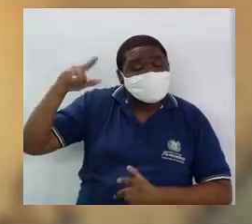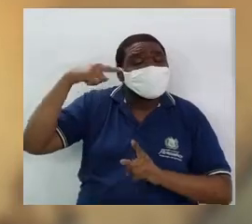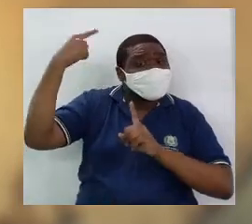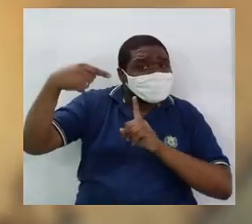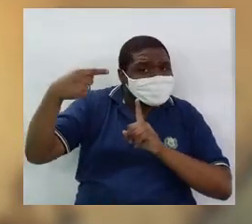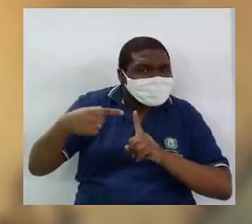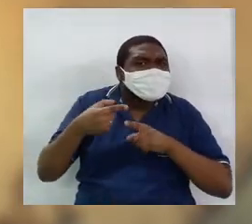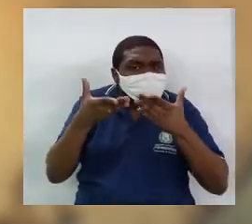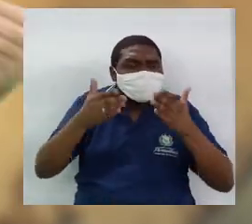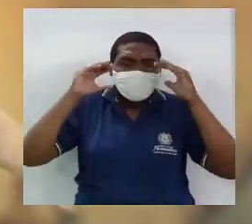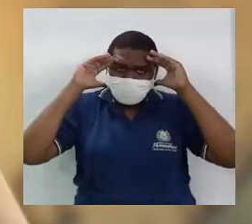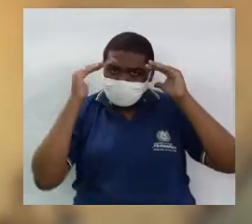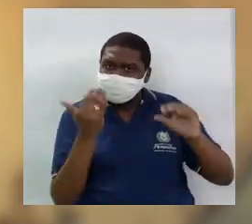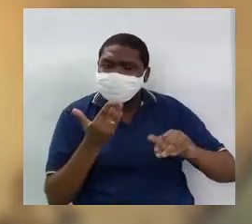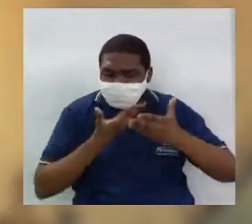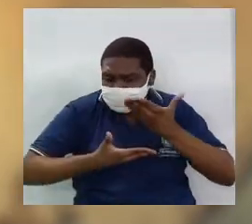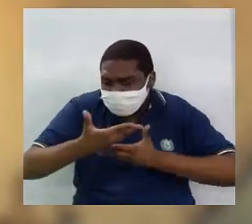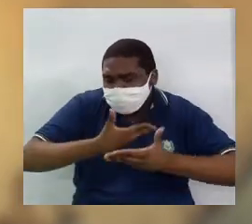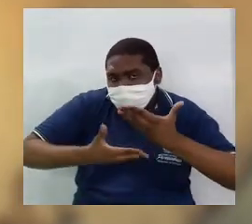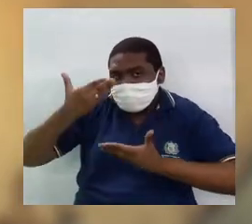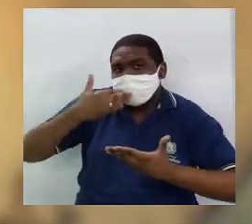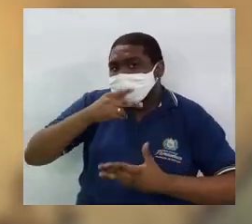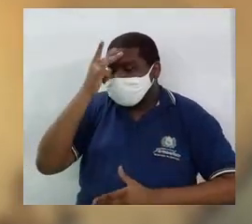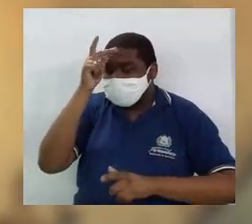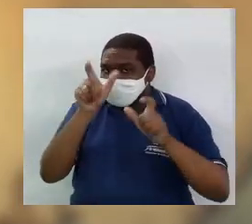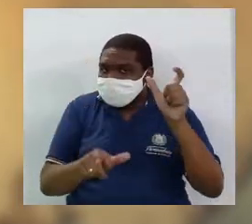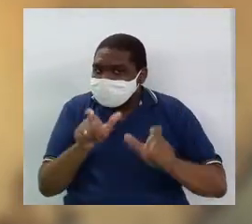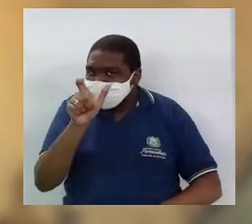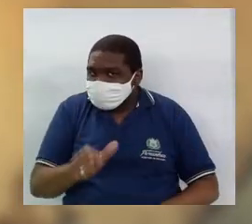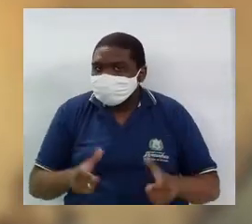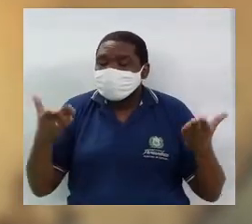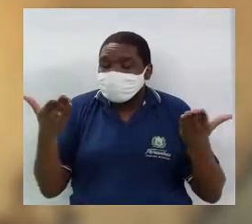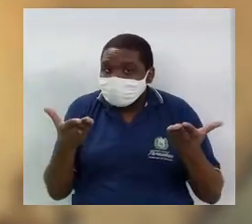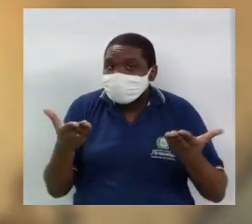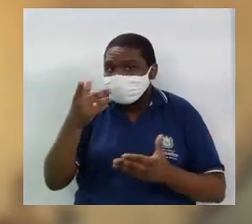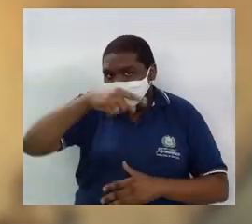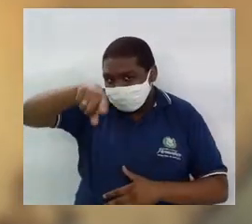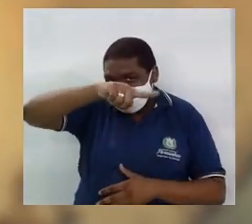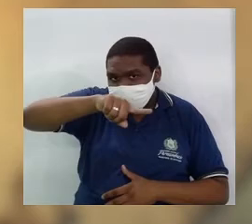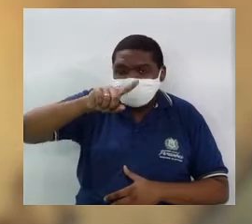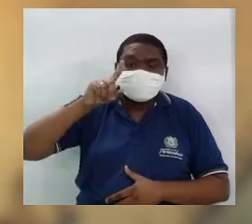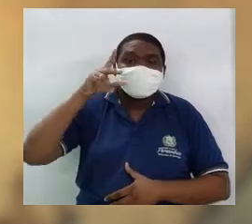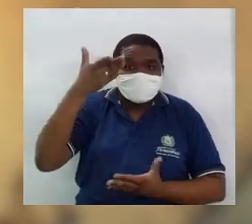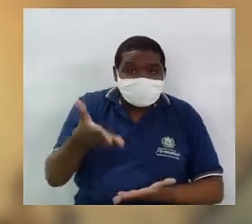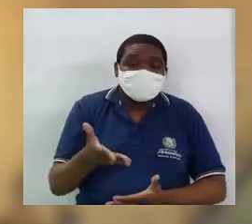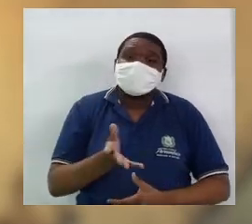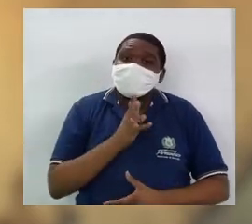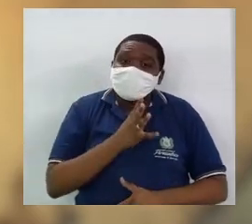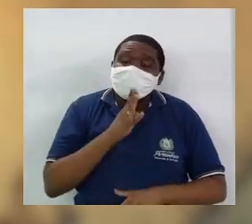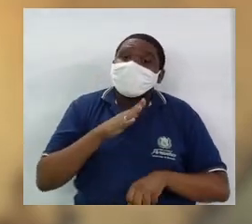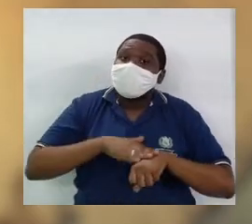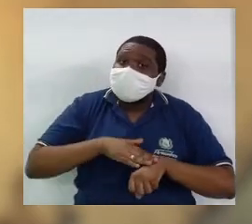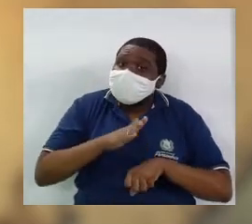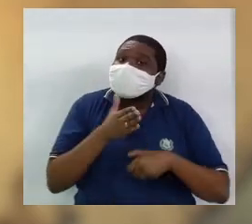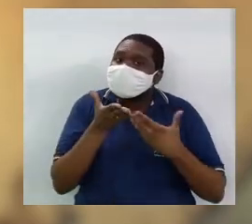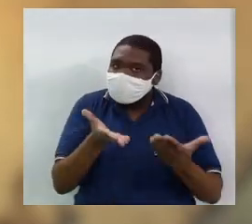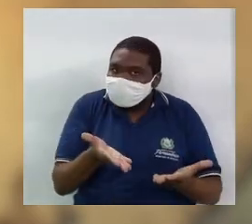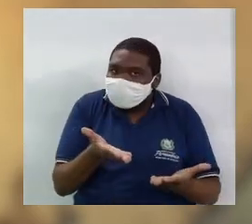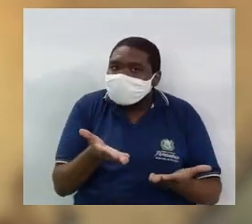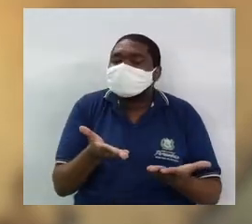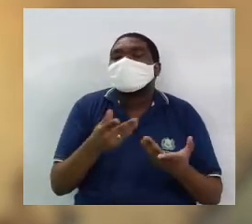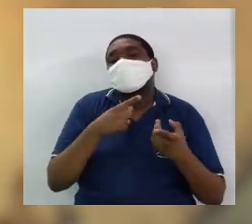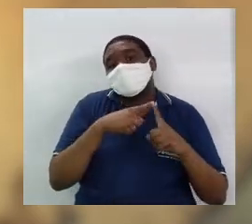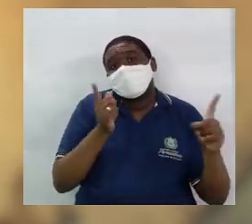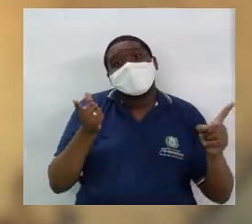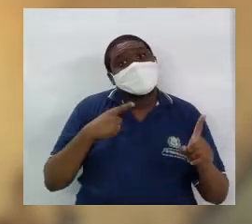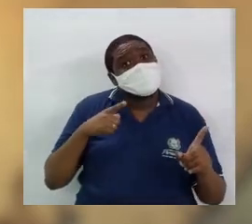o respeito, a solidariedade, a cidadania. Hoje trouxe para vocês essa, para conhecer mais um pouco, só que há